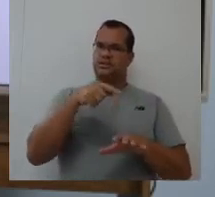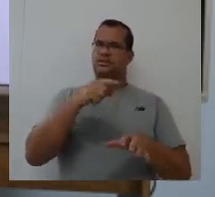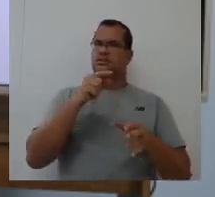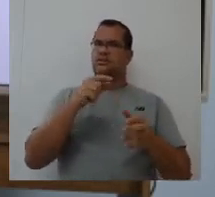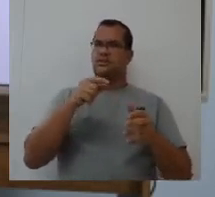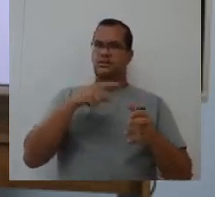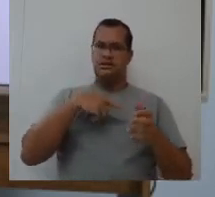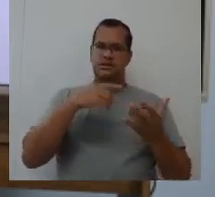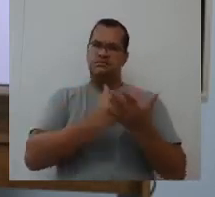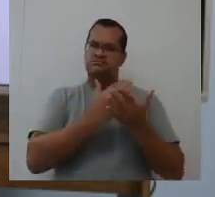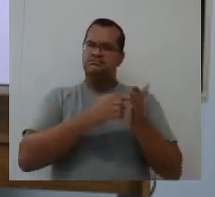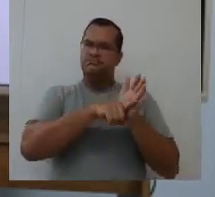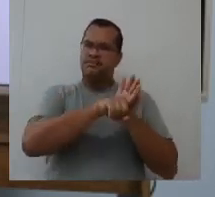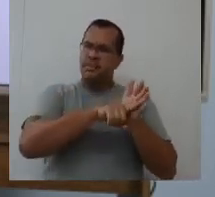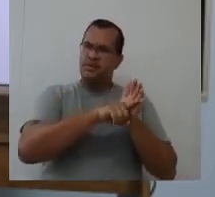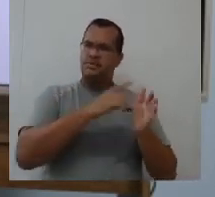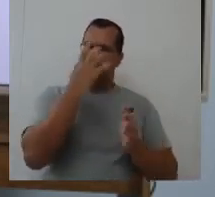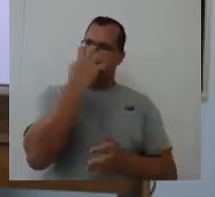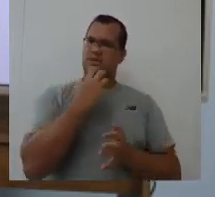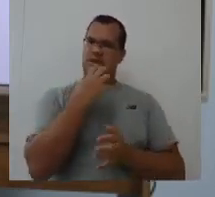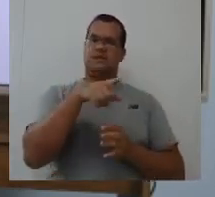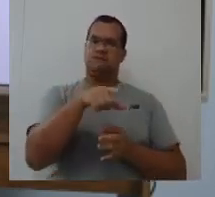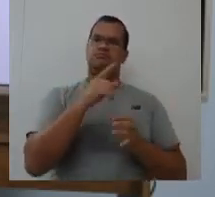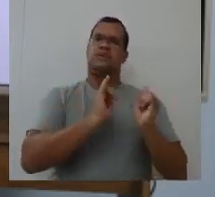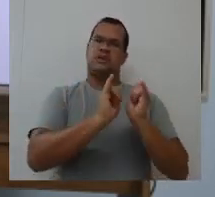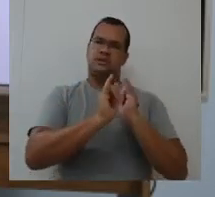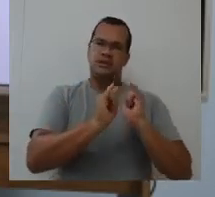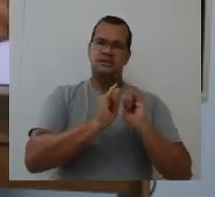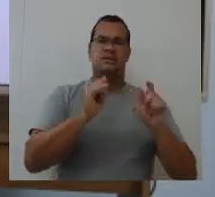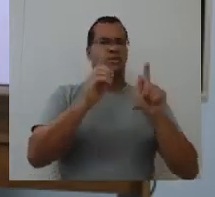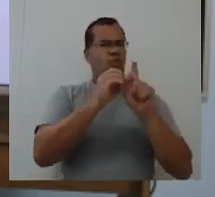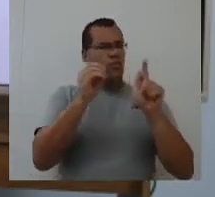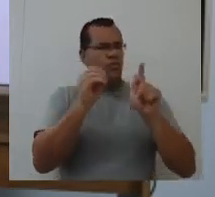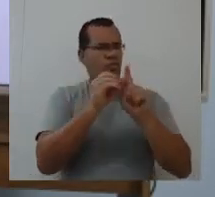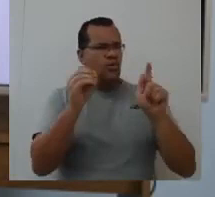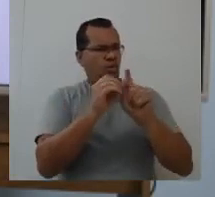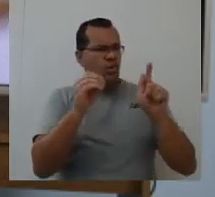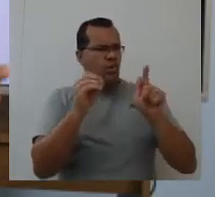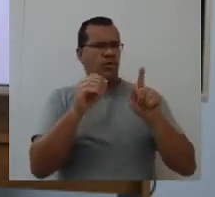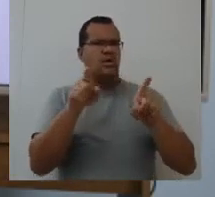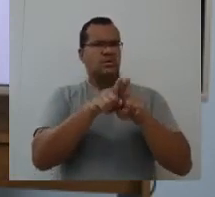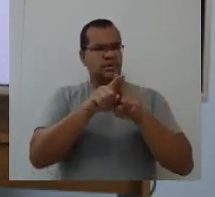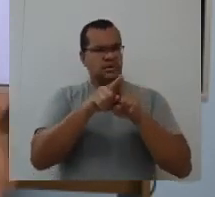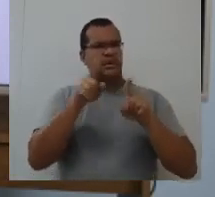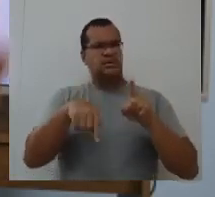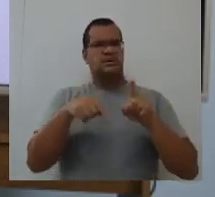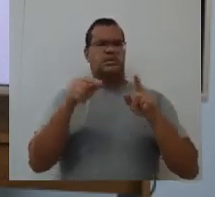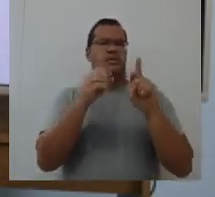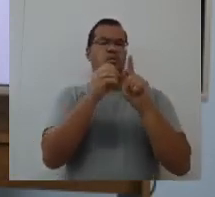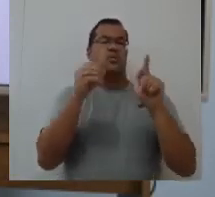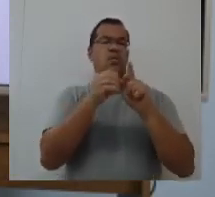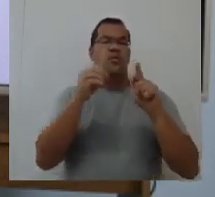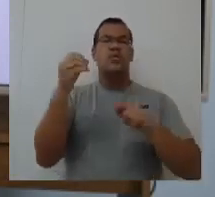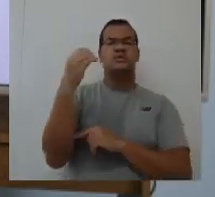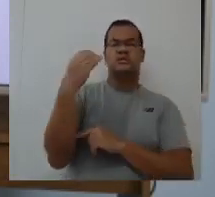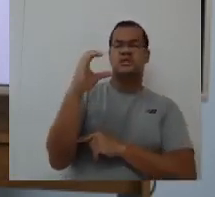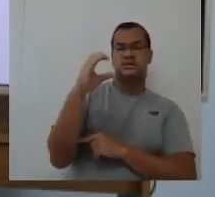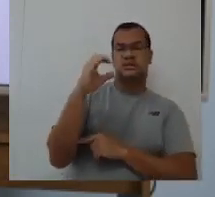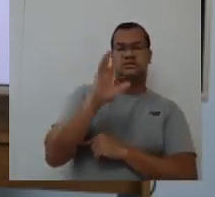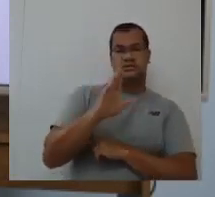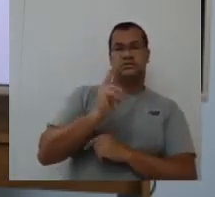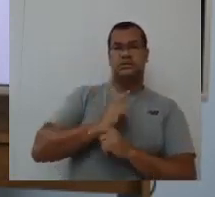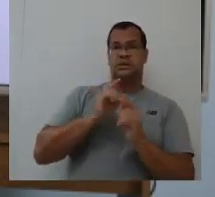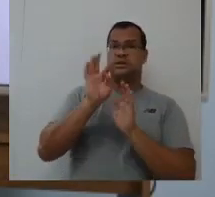vocês podem estar buscando na internet mesmo, tem o Google, mas também tem o Google científico, onde tem textos mais